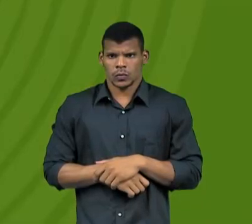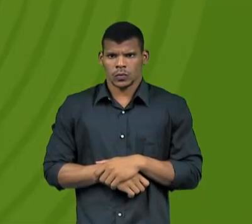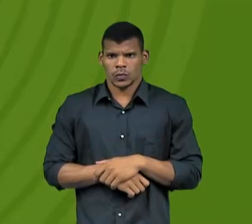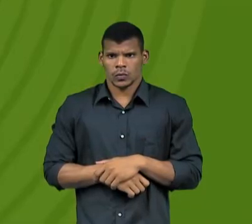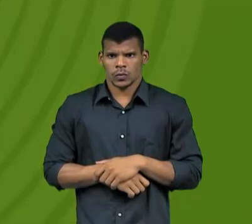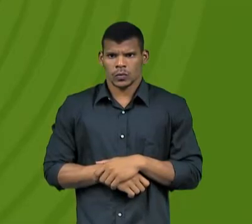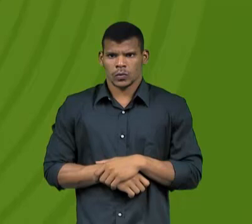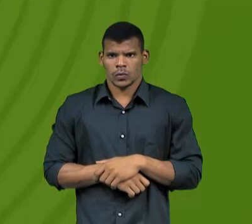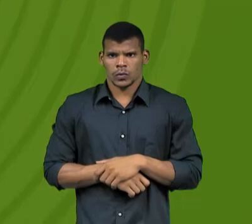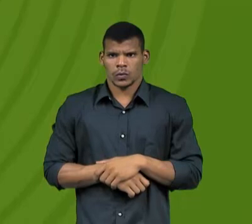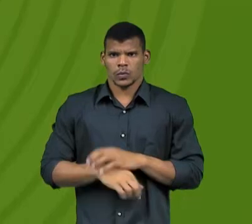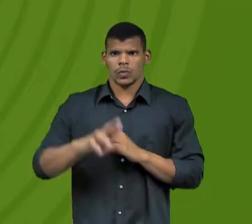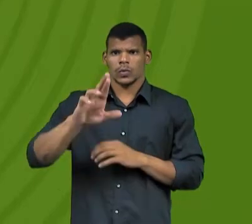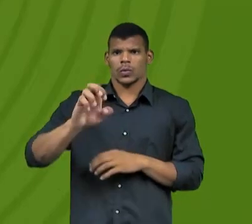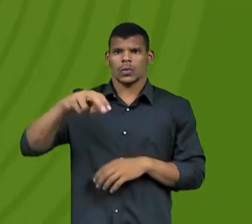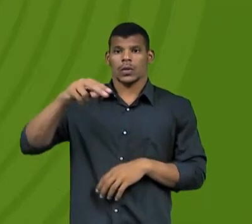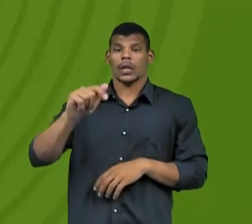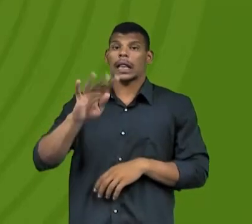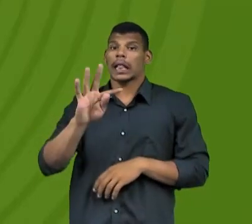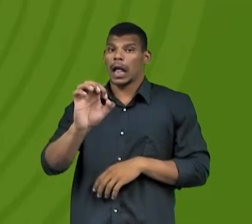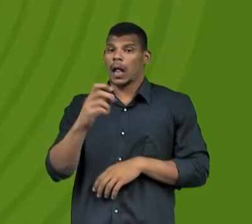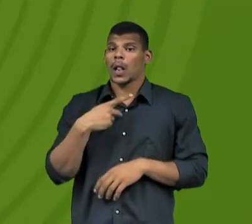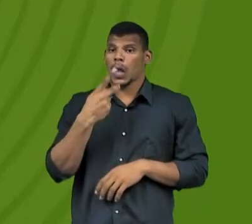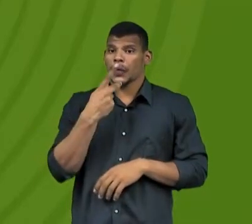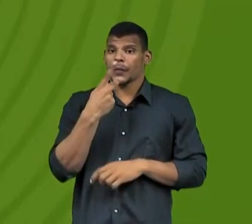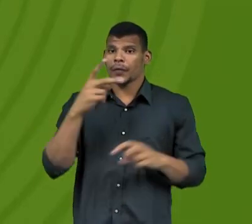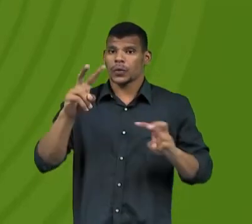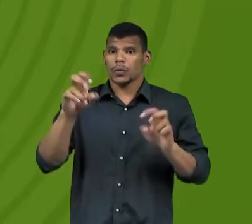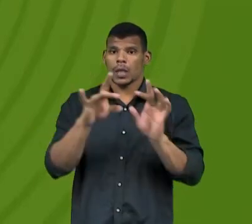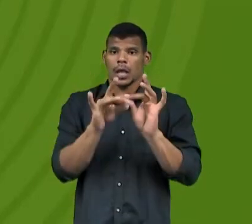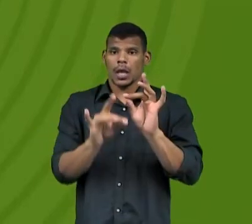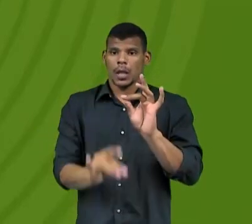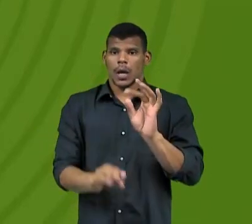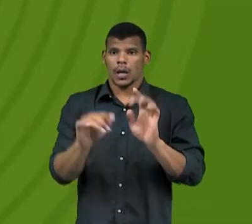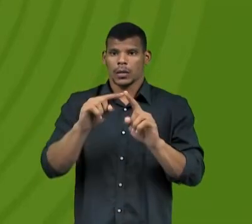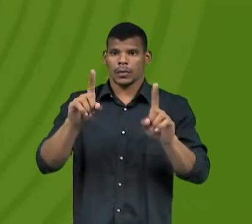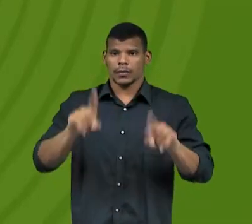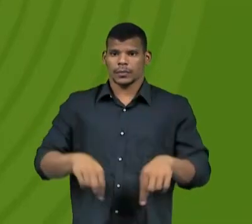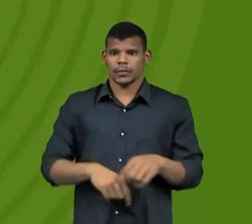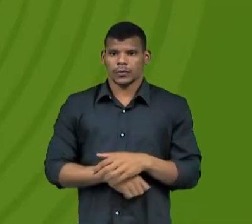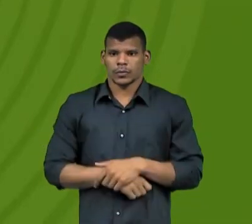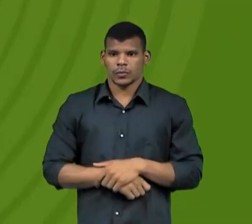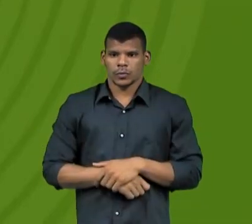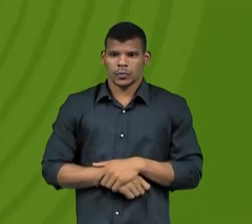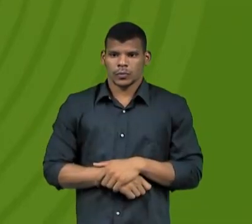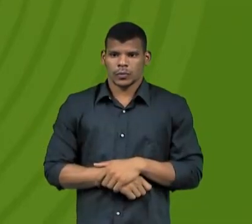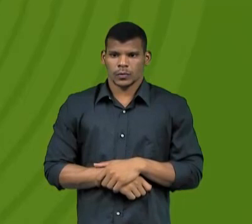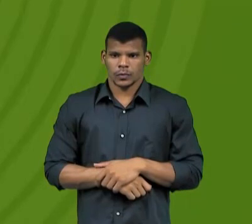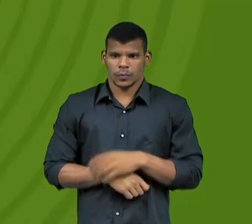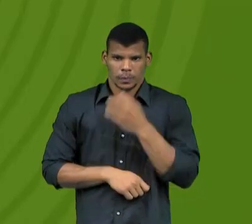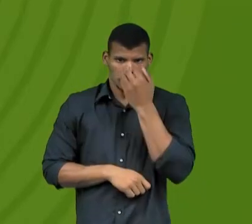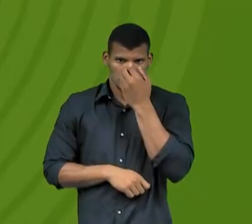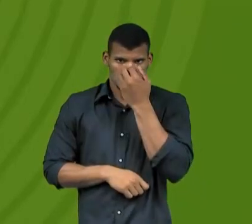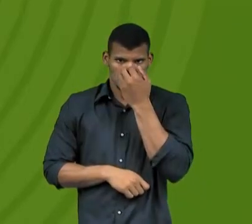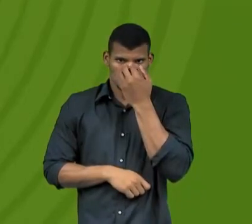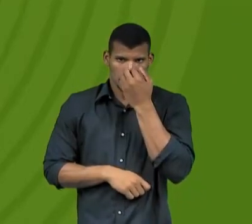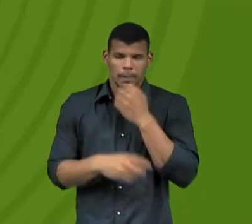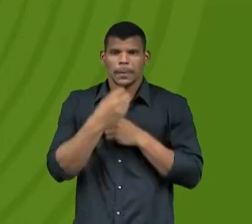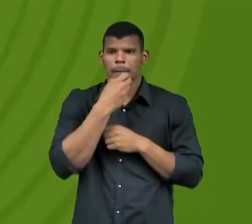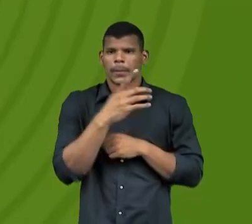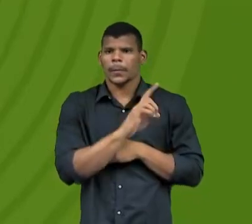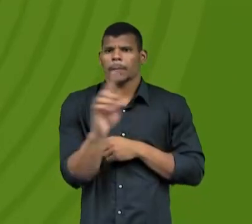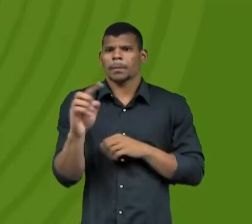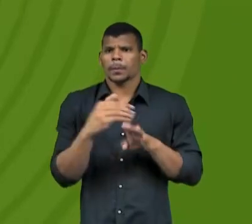Renato Abreu para saber mais detalhes do projeto. Bom dia para você, Renato. Bom dia, Una. Bom dia a todos.